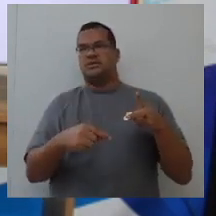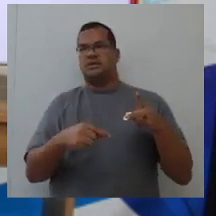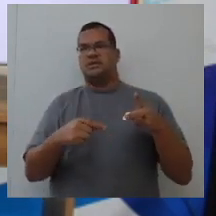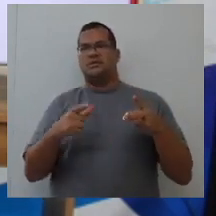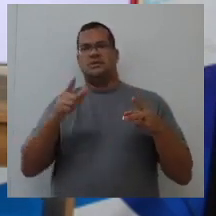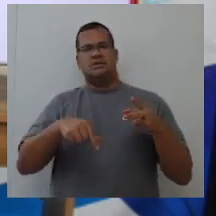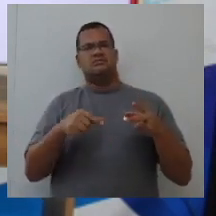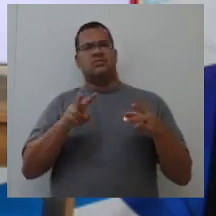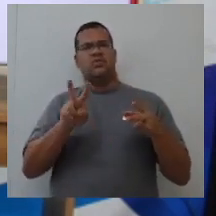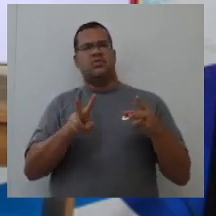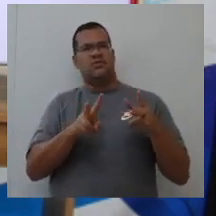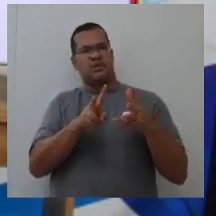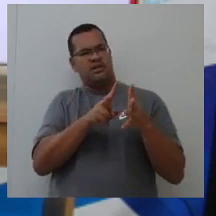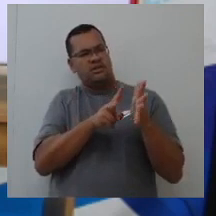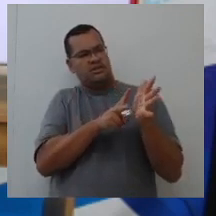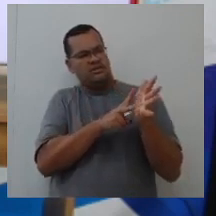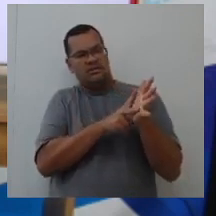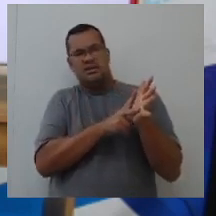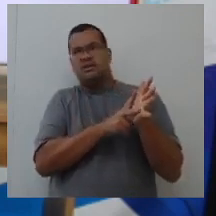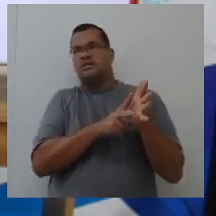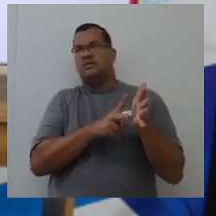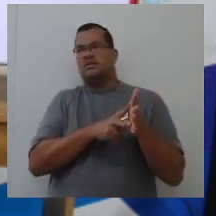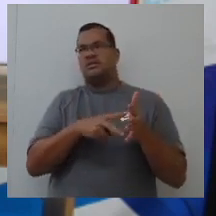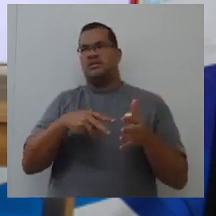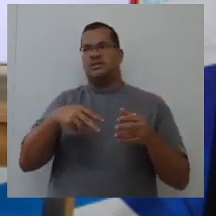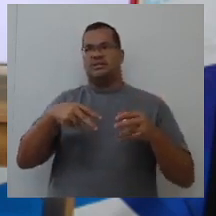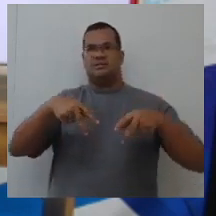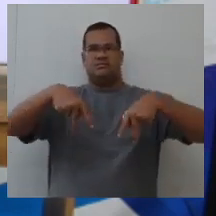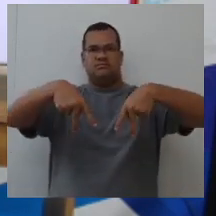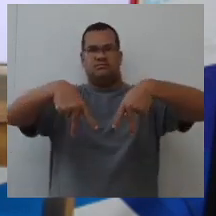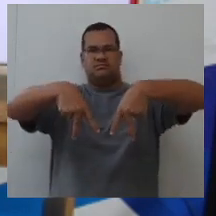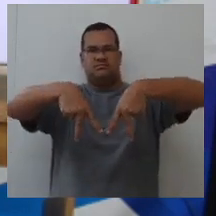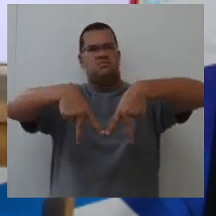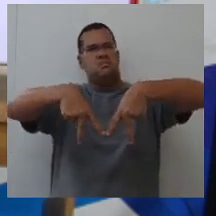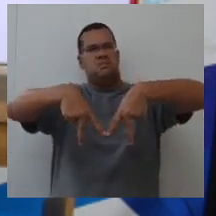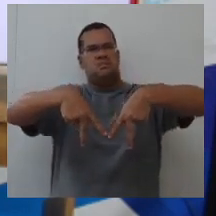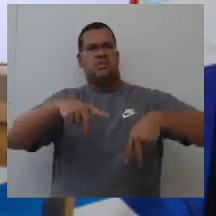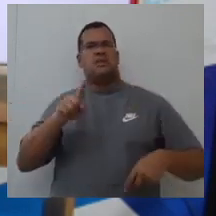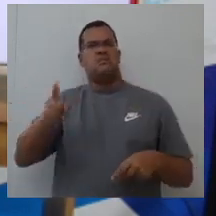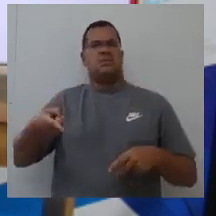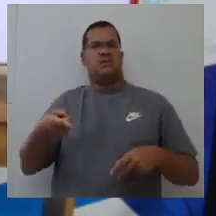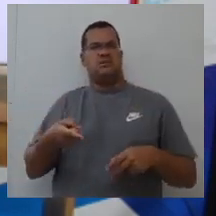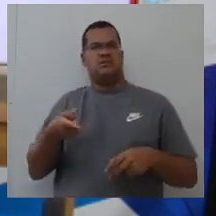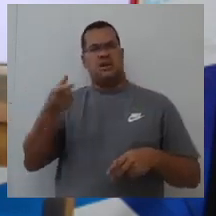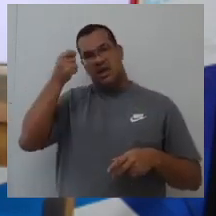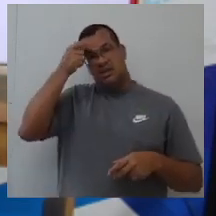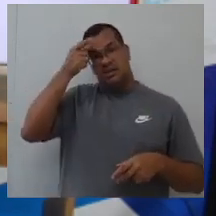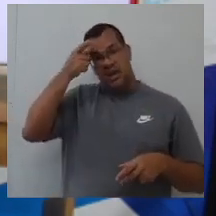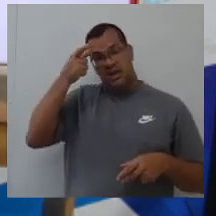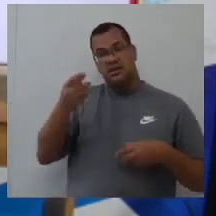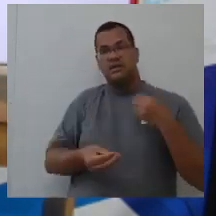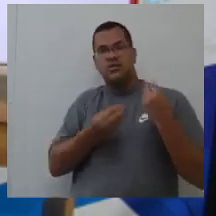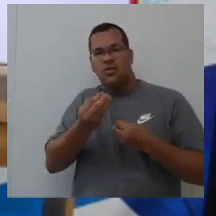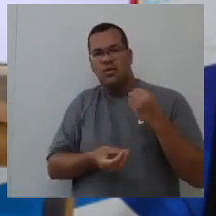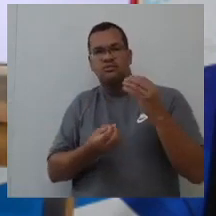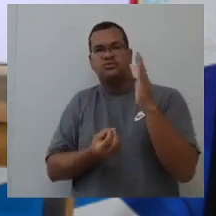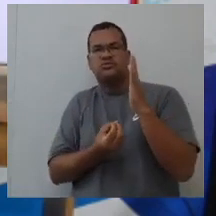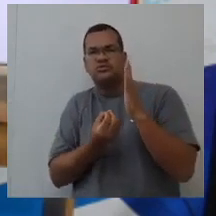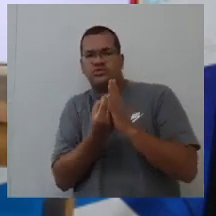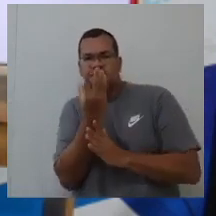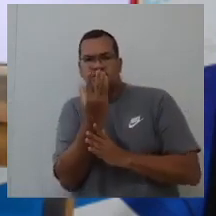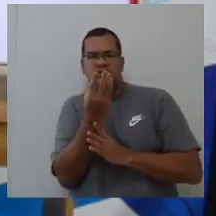triângulo, com a letra V. E finalmente aqui, ó, a letra M aqui, de 1000. Então, essa é a ideia de como surgiram, então,